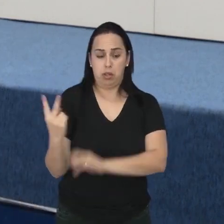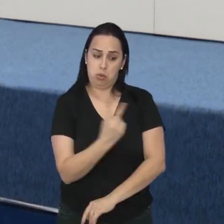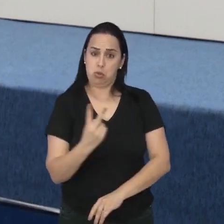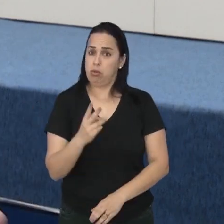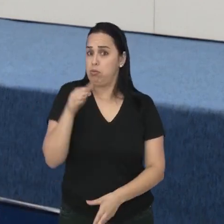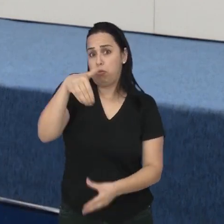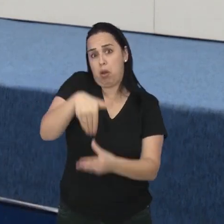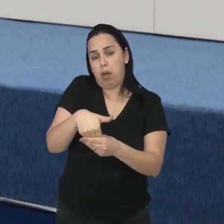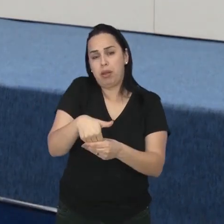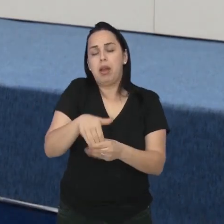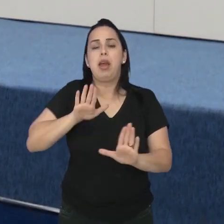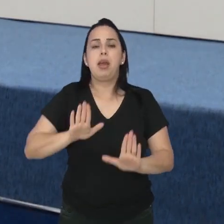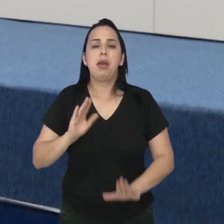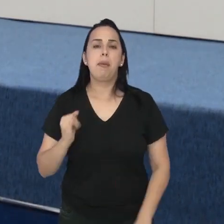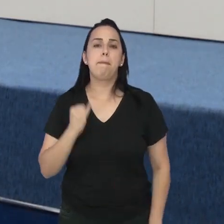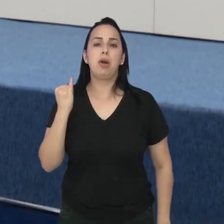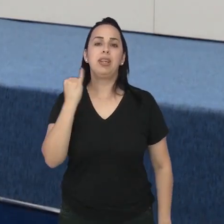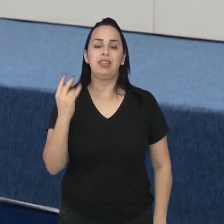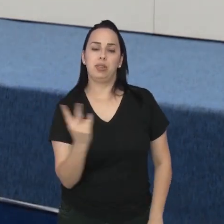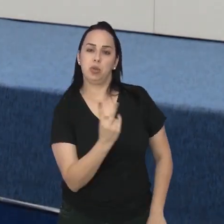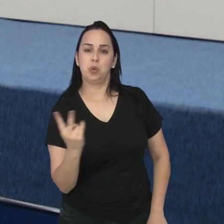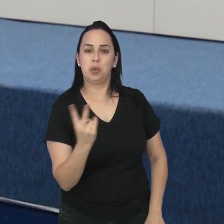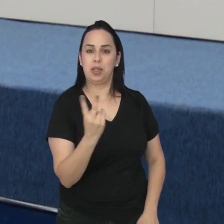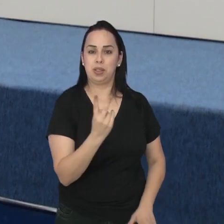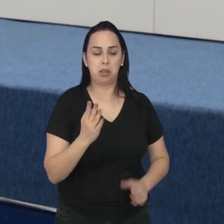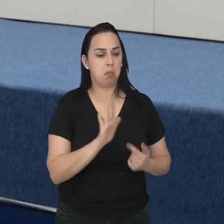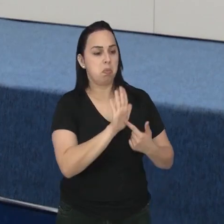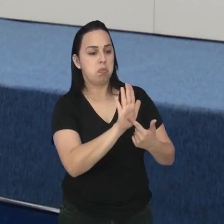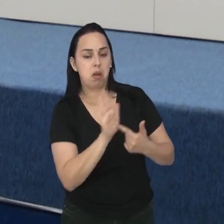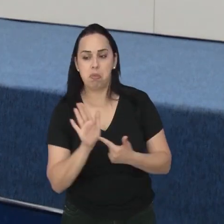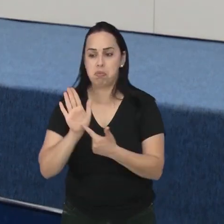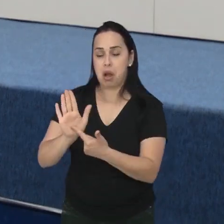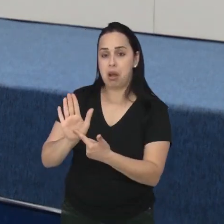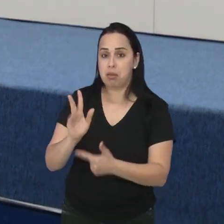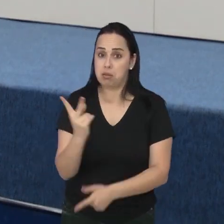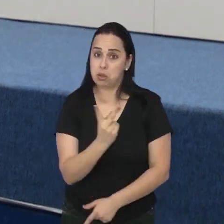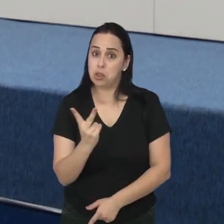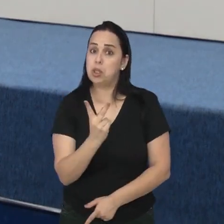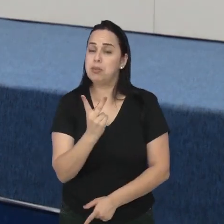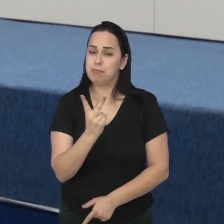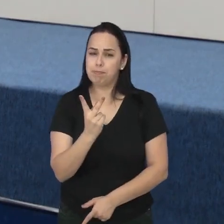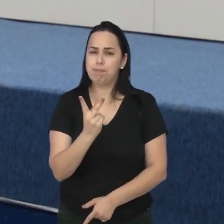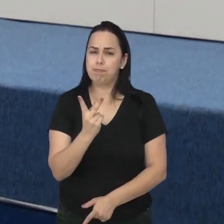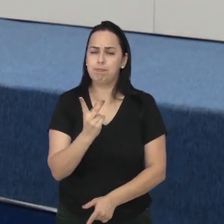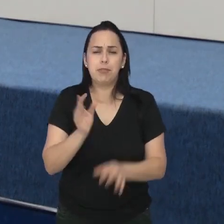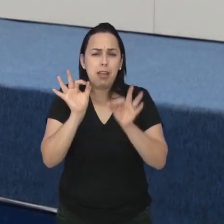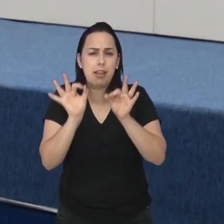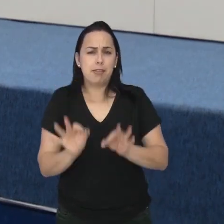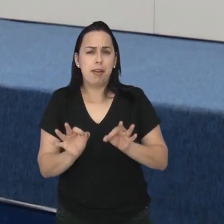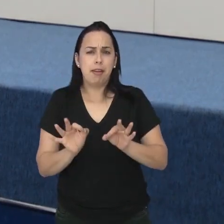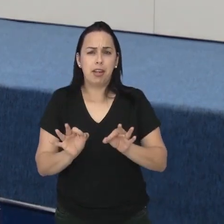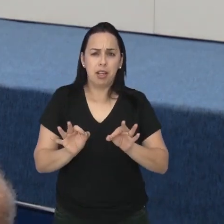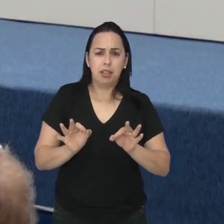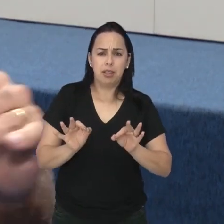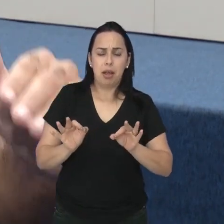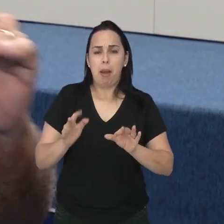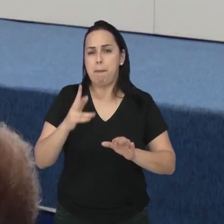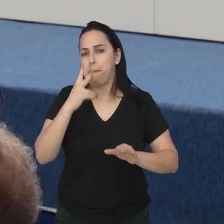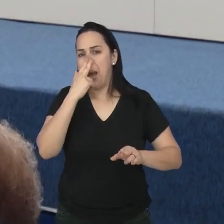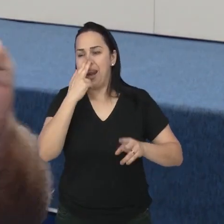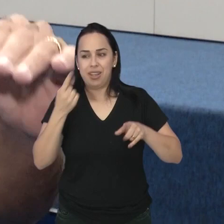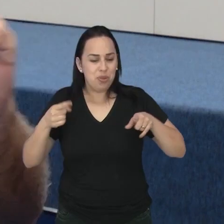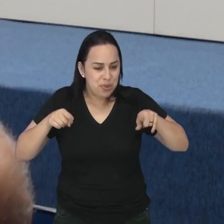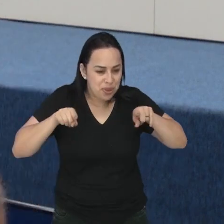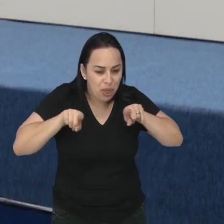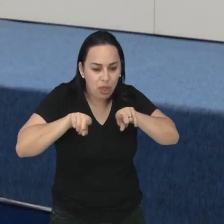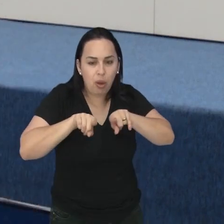e são votados, né? E a importância é que os dois relatórios que foram apresentados eram relatórios que caminhavam praticamente